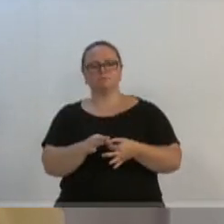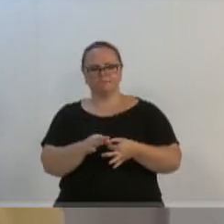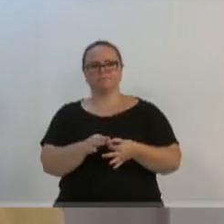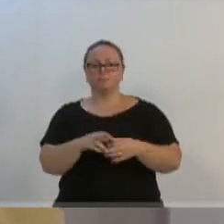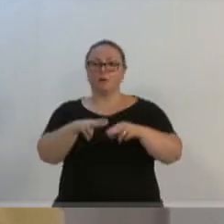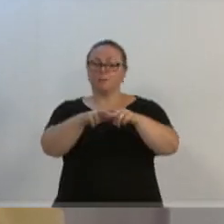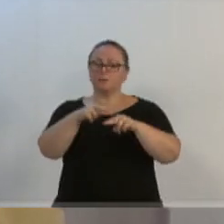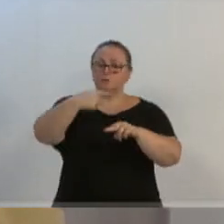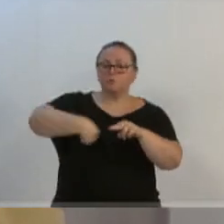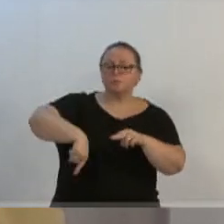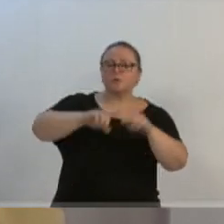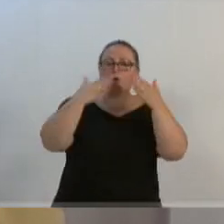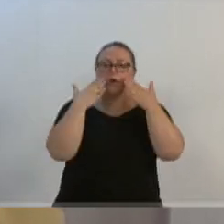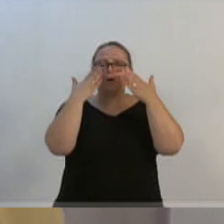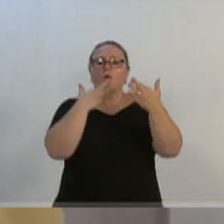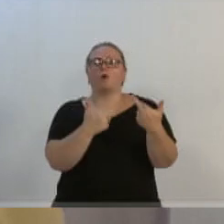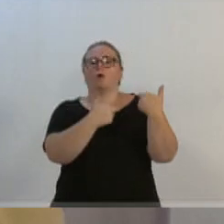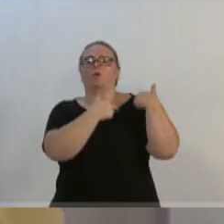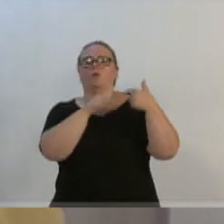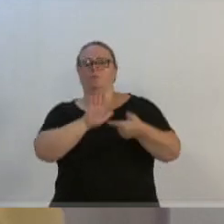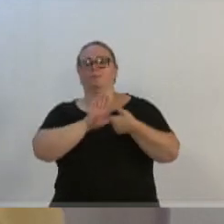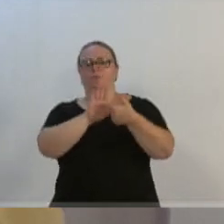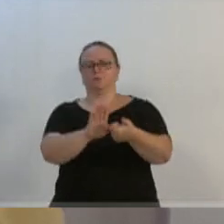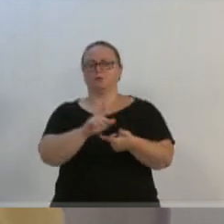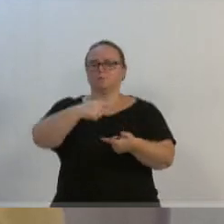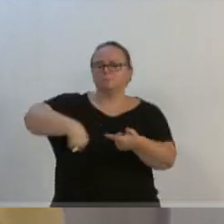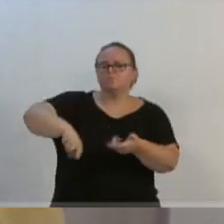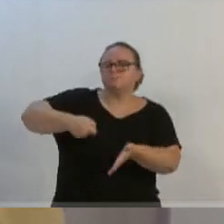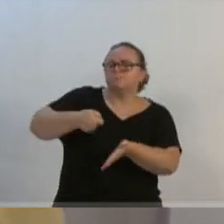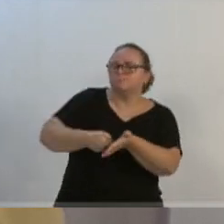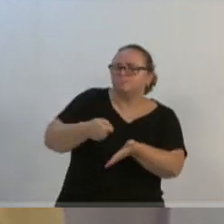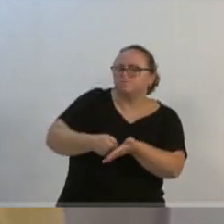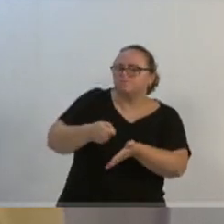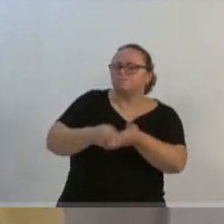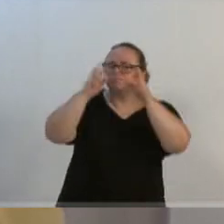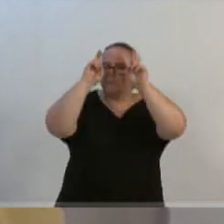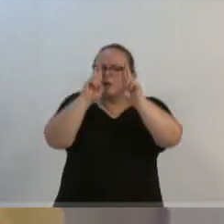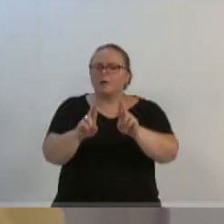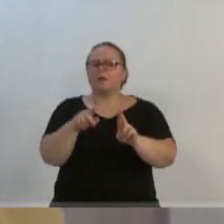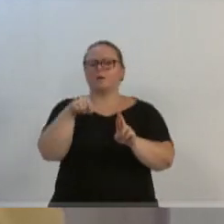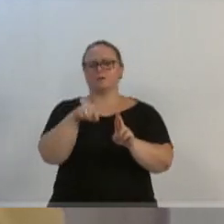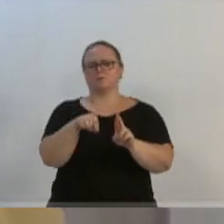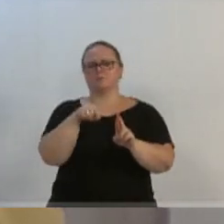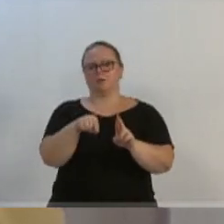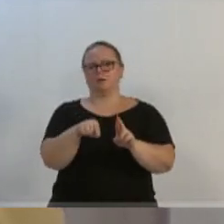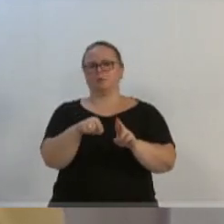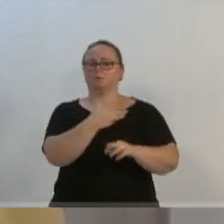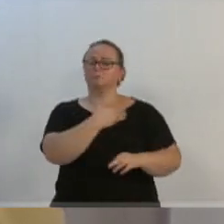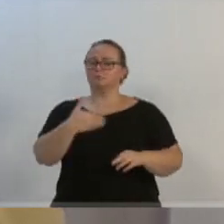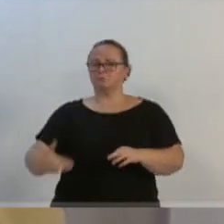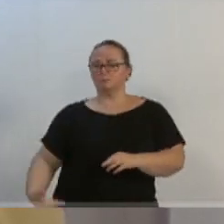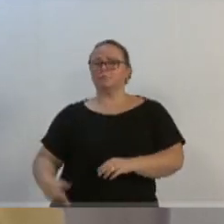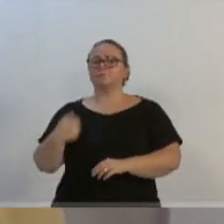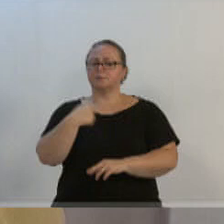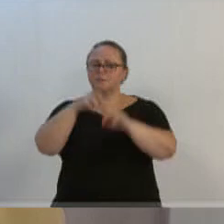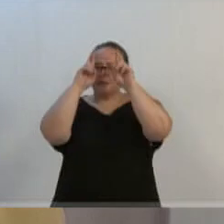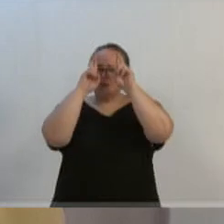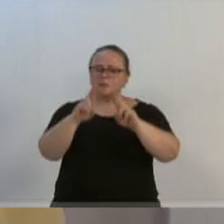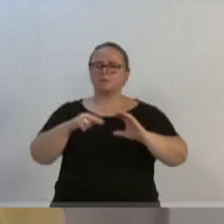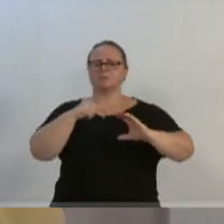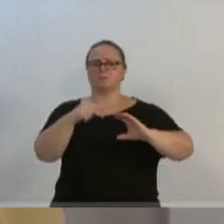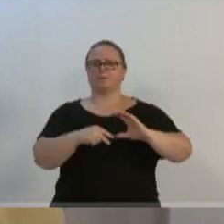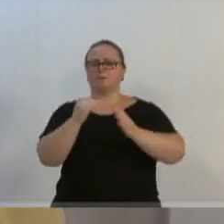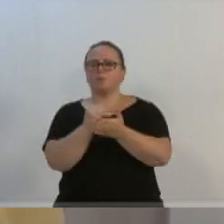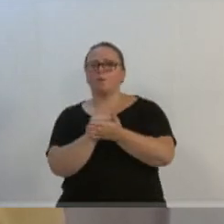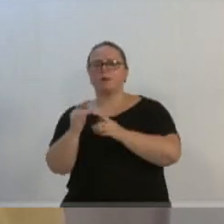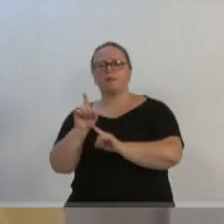uma demonstração de que nós vamos realmente exigir respeito, vereador Bruno Cunha, que o governo tenha respeito com esta casa e comece a se